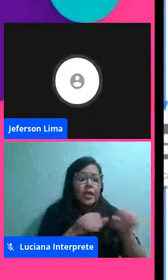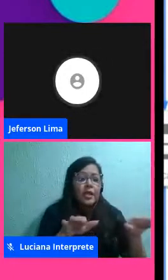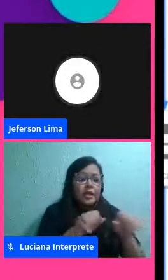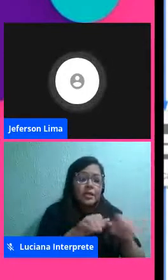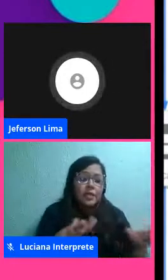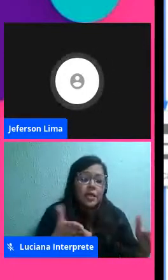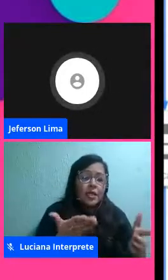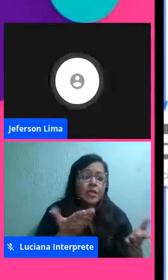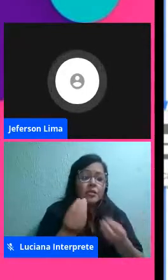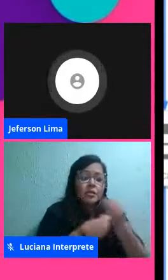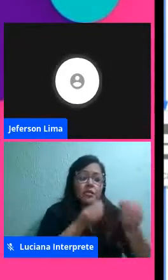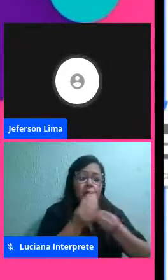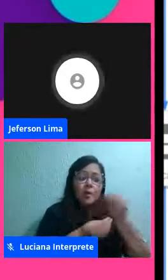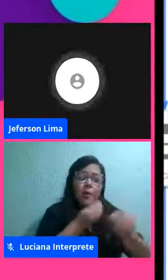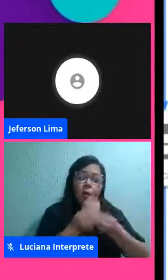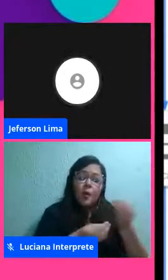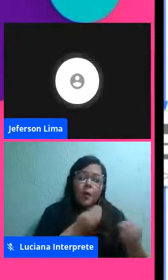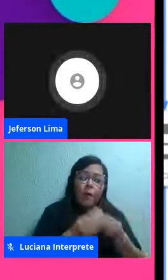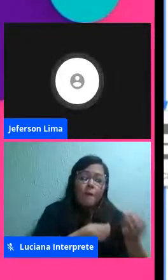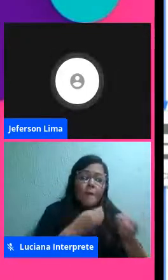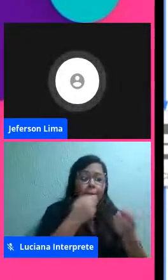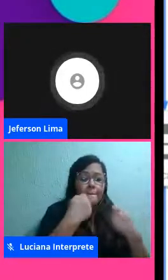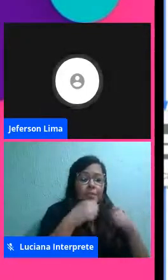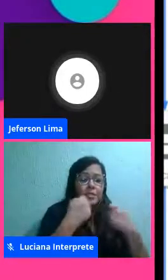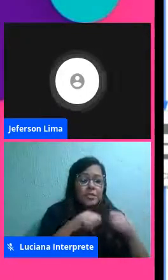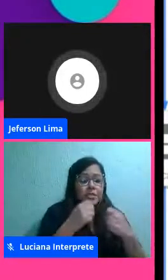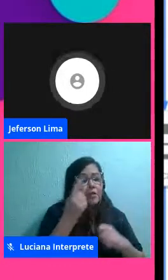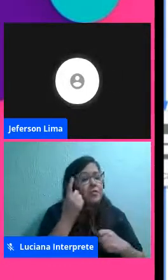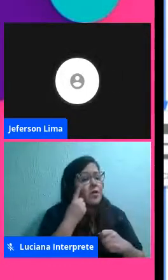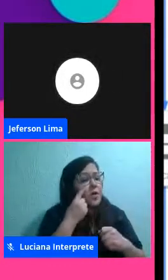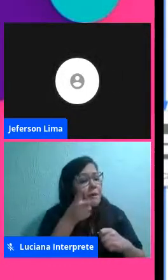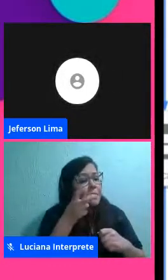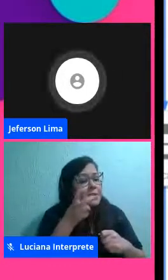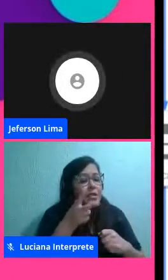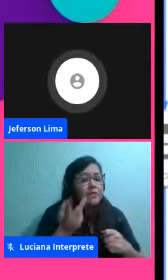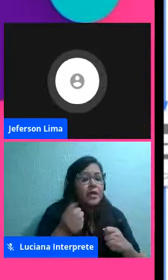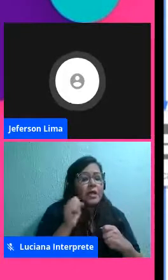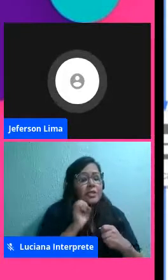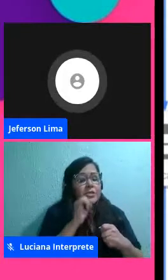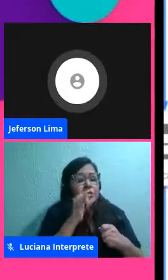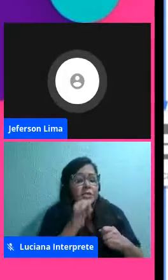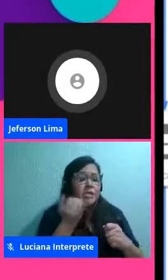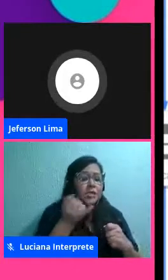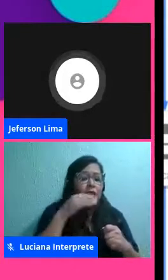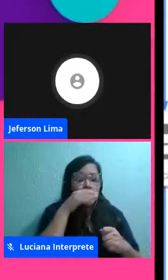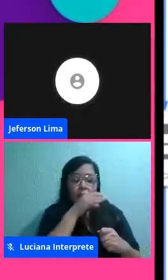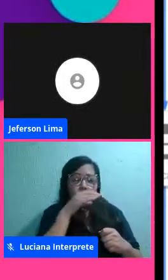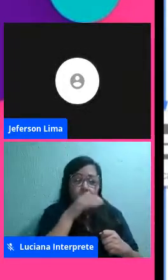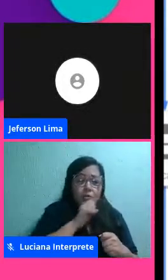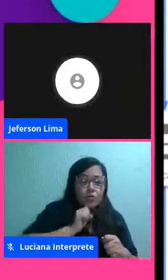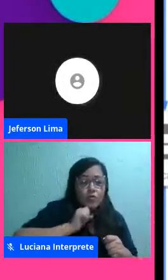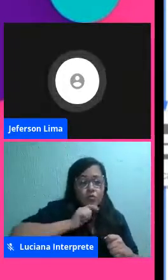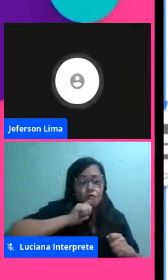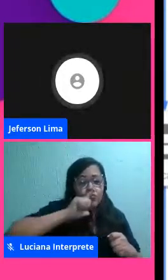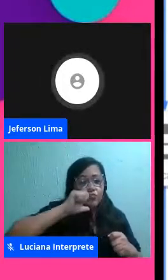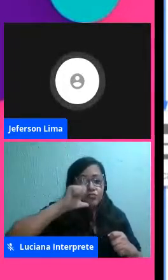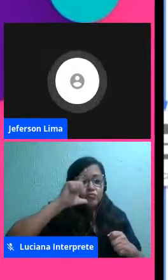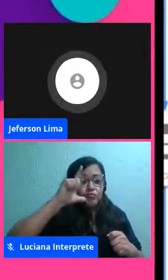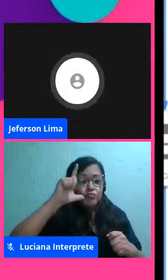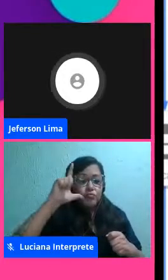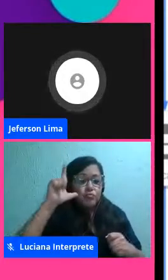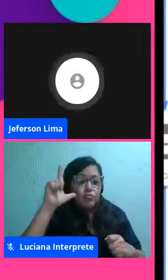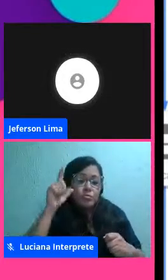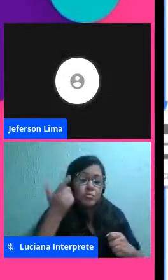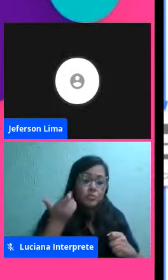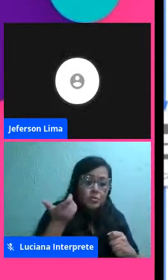que internamente eu estava gastando mais com ventilador, ar-condicionado. Aí a média da temperatura na minha cidade